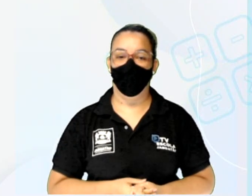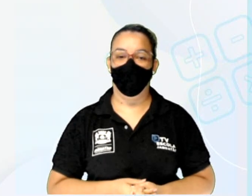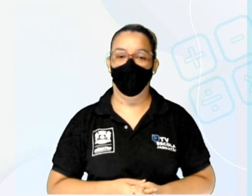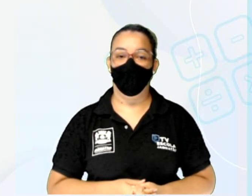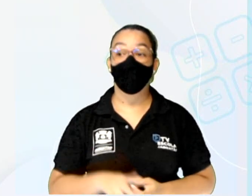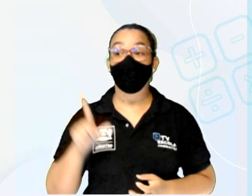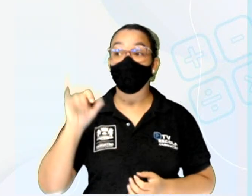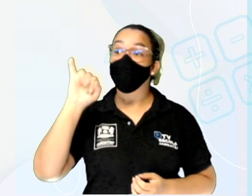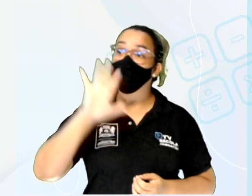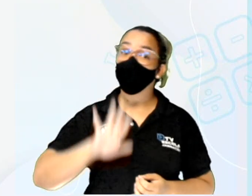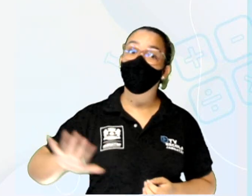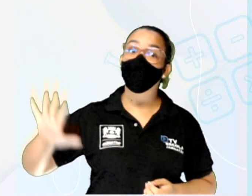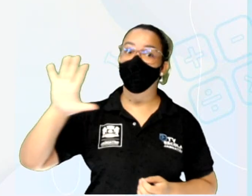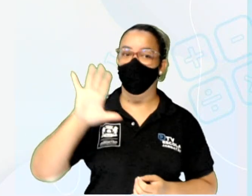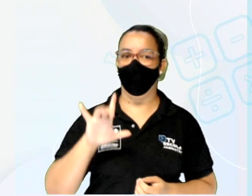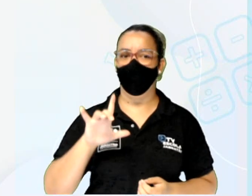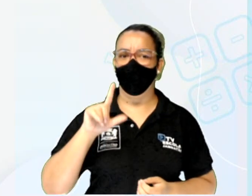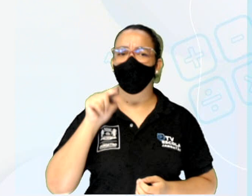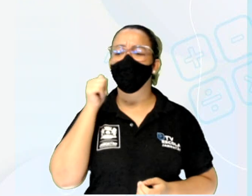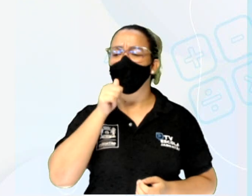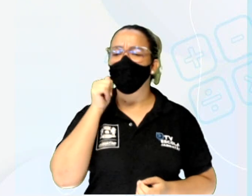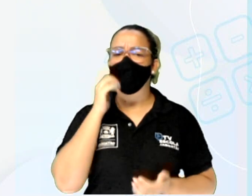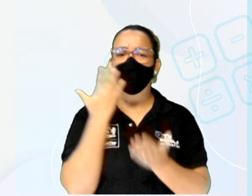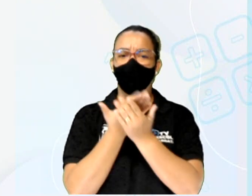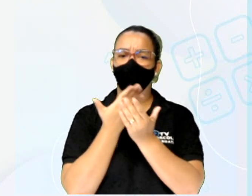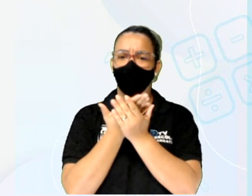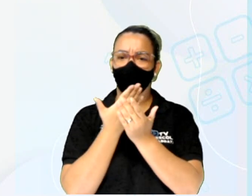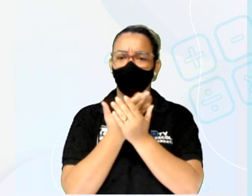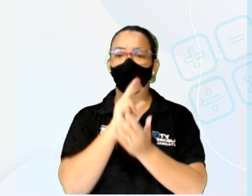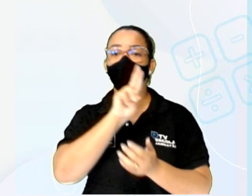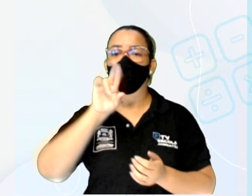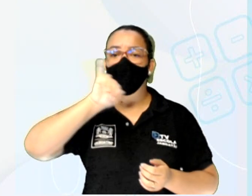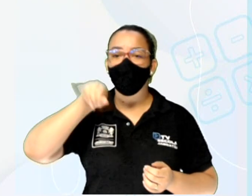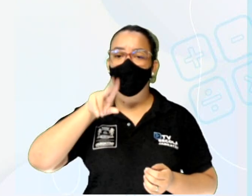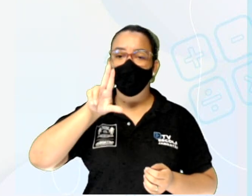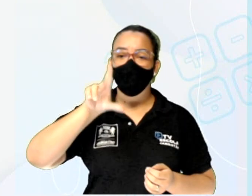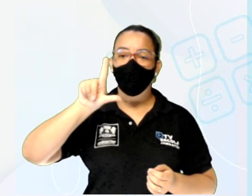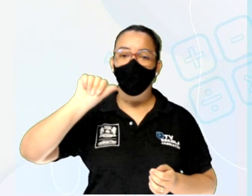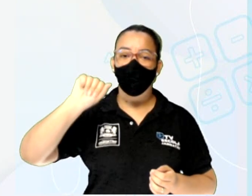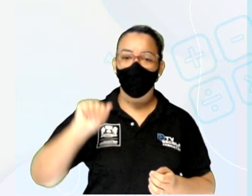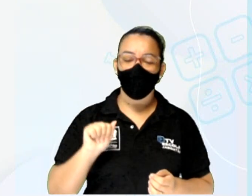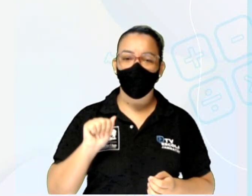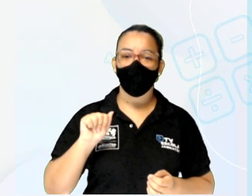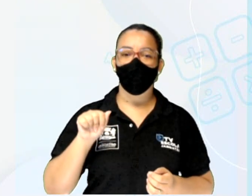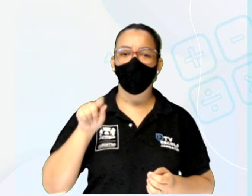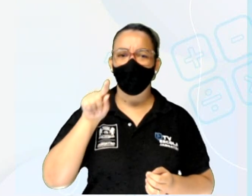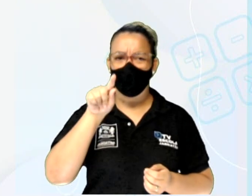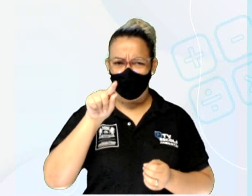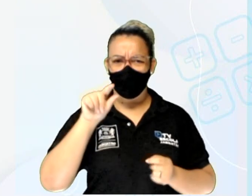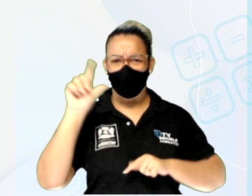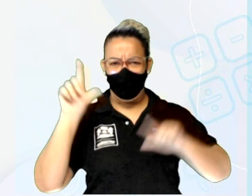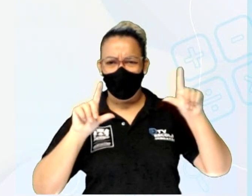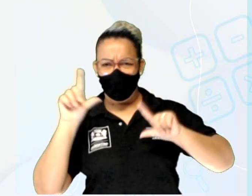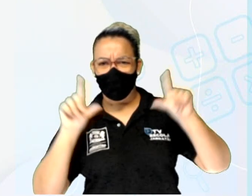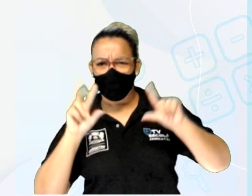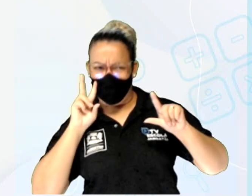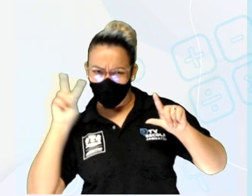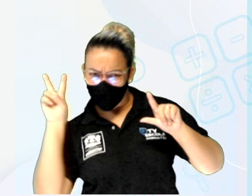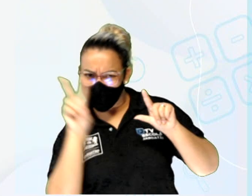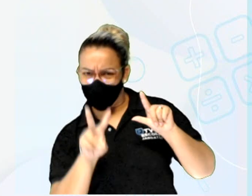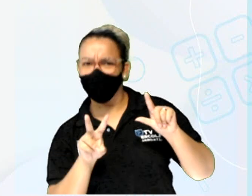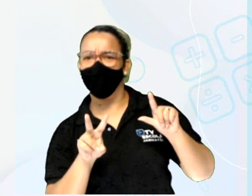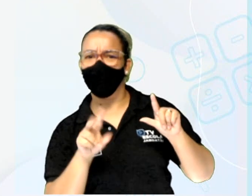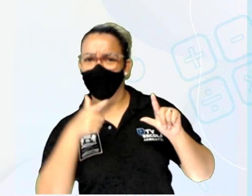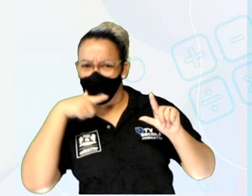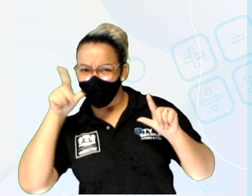Nessa imagem aqui, ó, a menina está estudando, de nome Julia. Então, did Julia watch TV yesterday? Julia